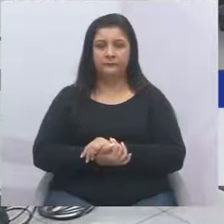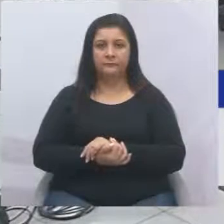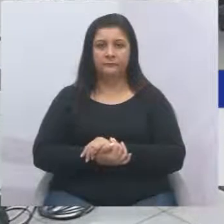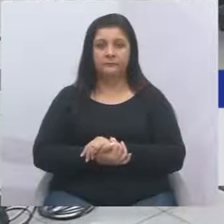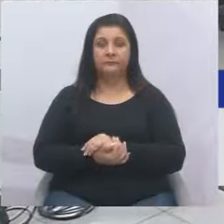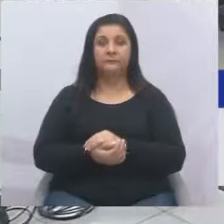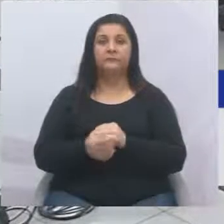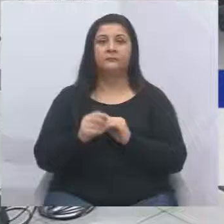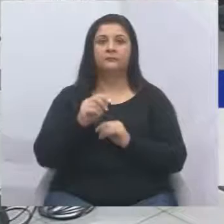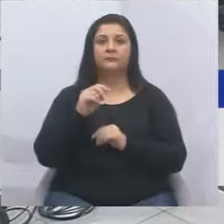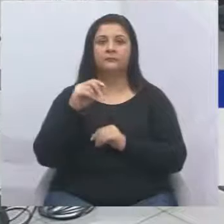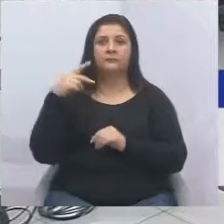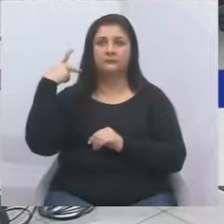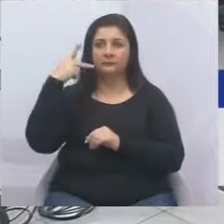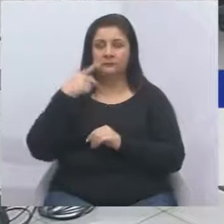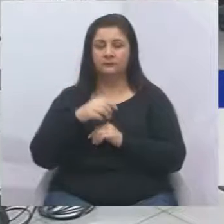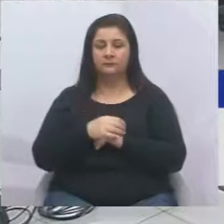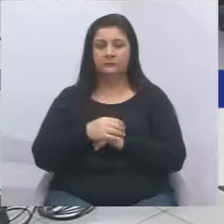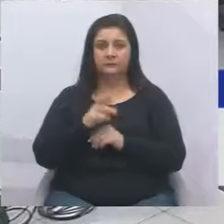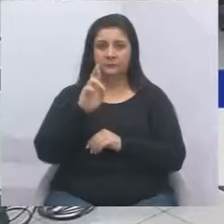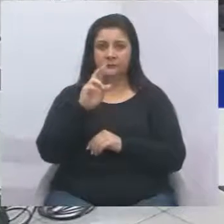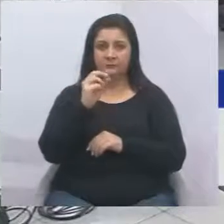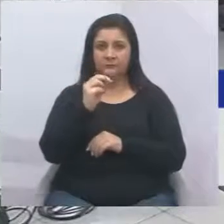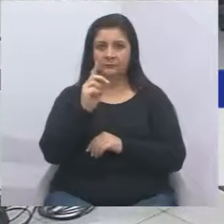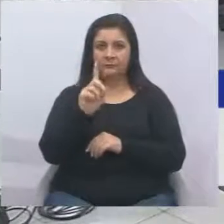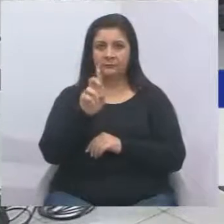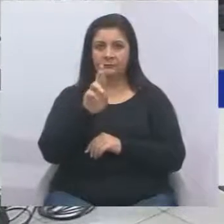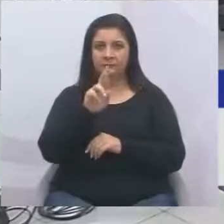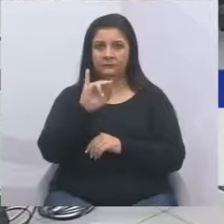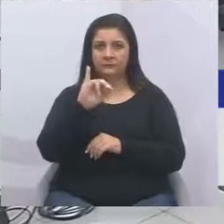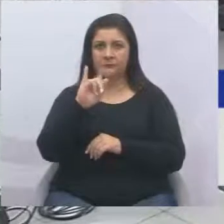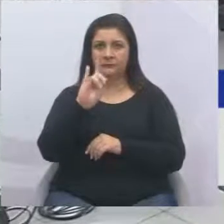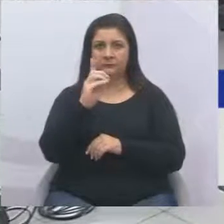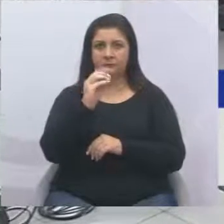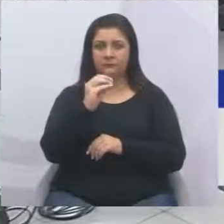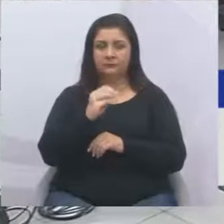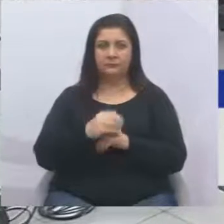Como vota o vereador Dr. Rodrigo Salomão?